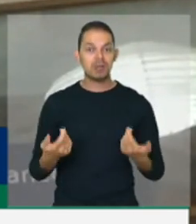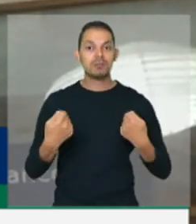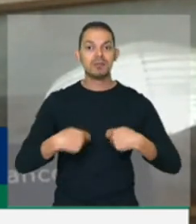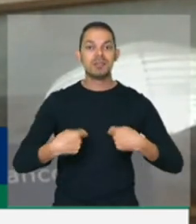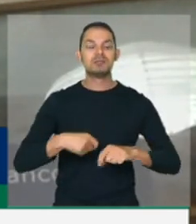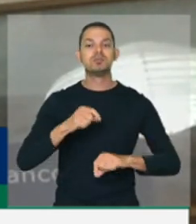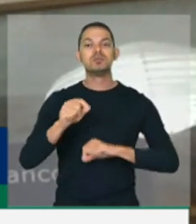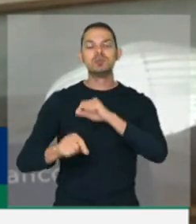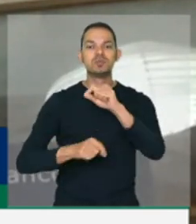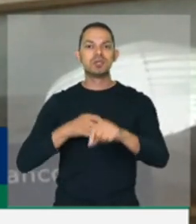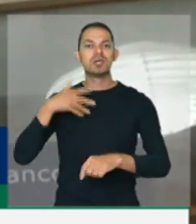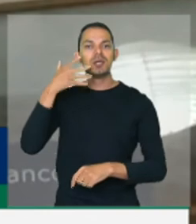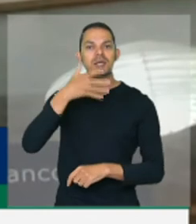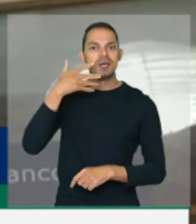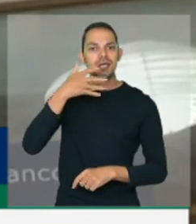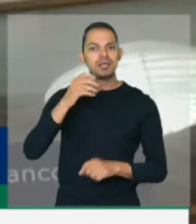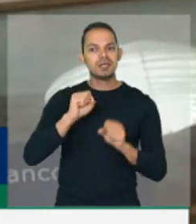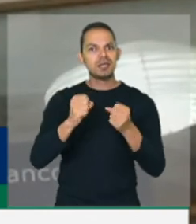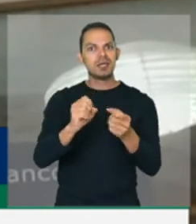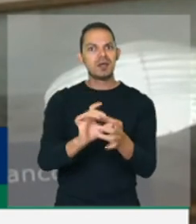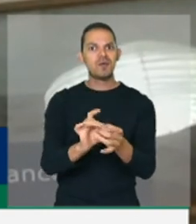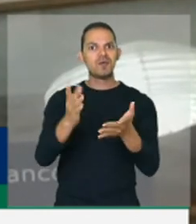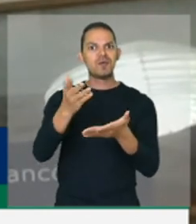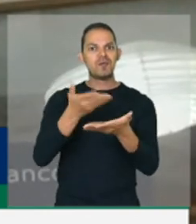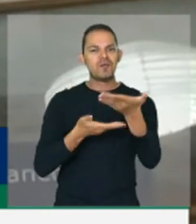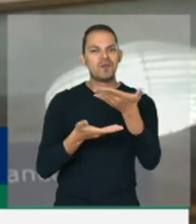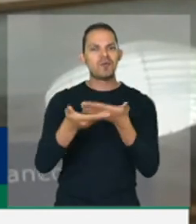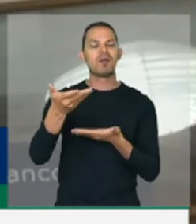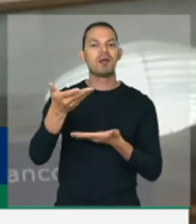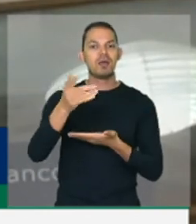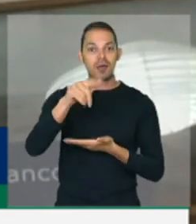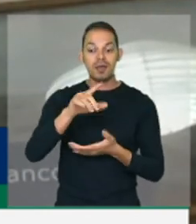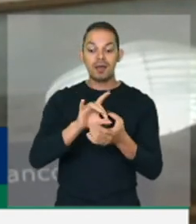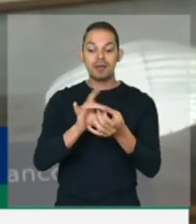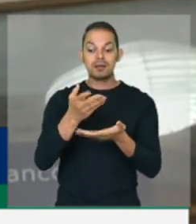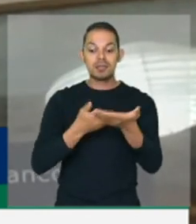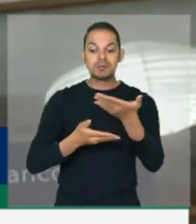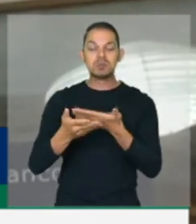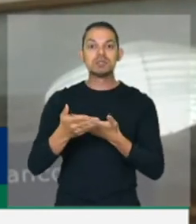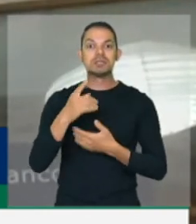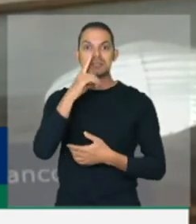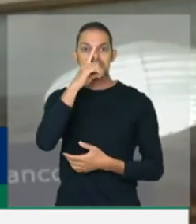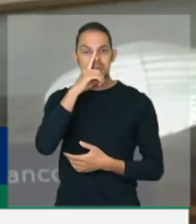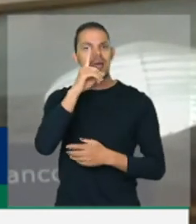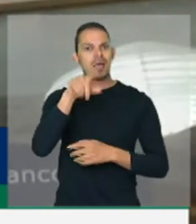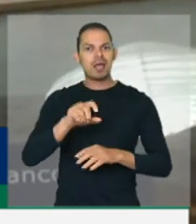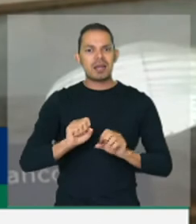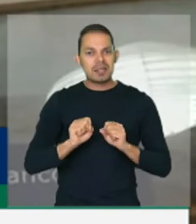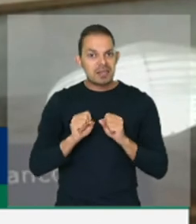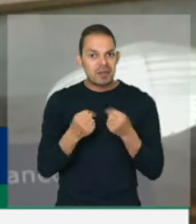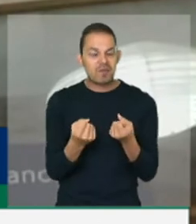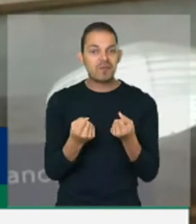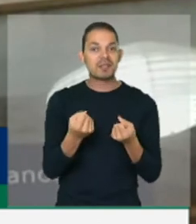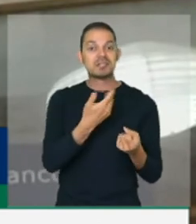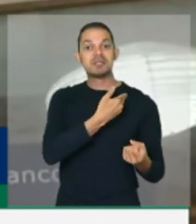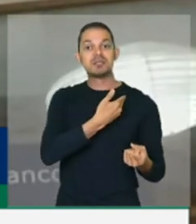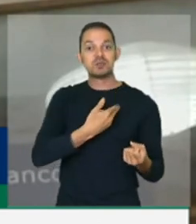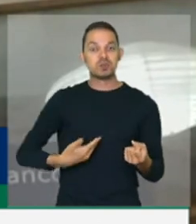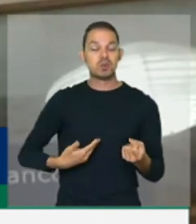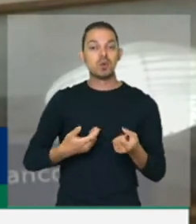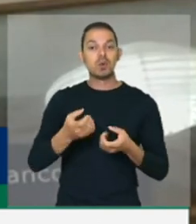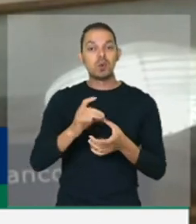precisa falar em nome da democracia. É a democracia que está em jogo. É a defesa do Estado Democrático de Direito.